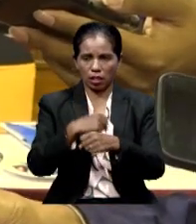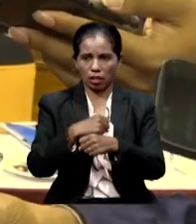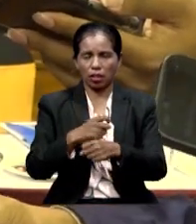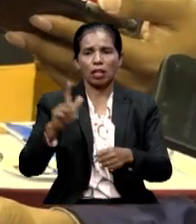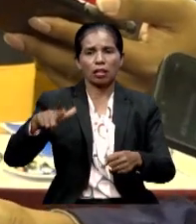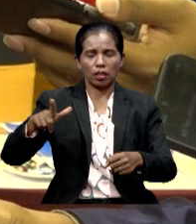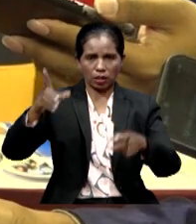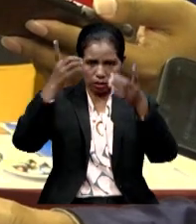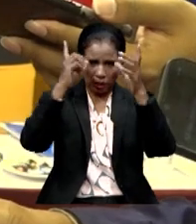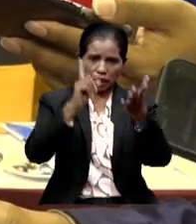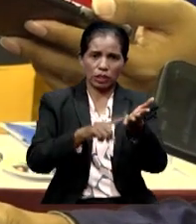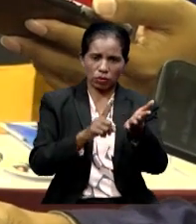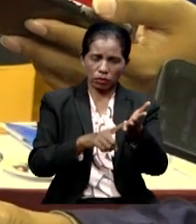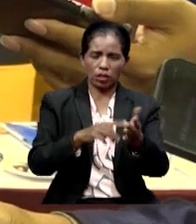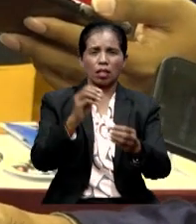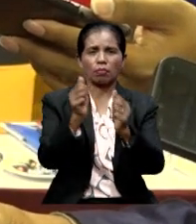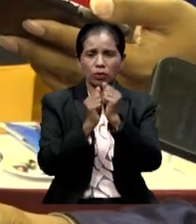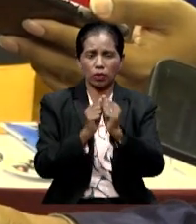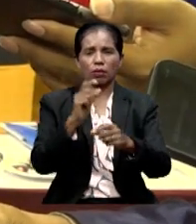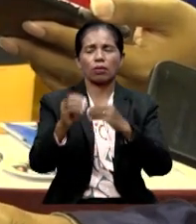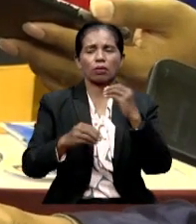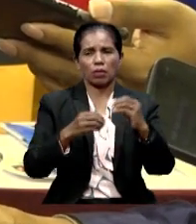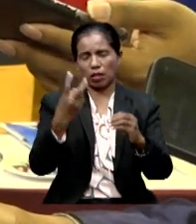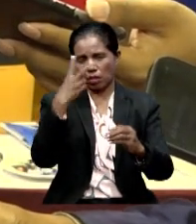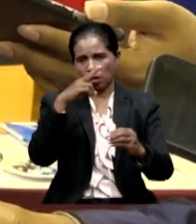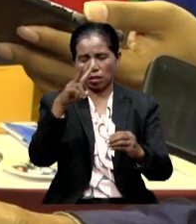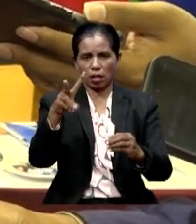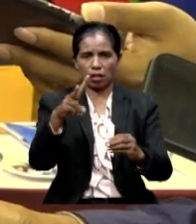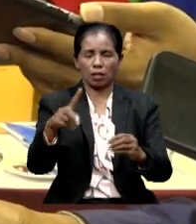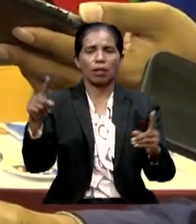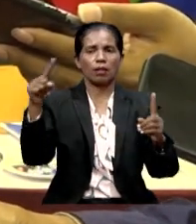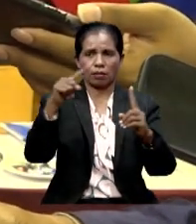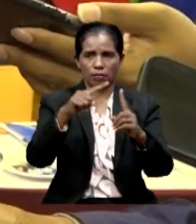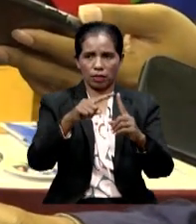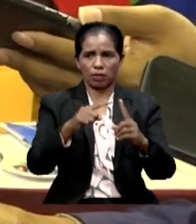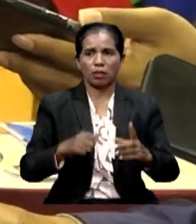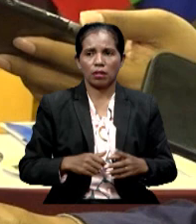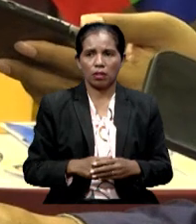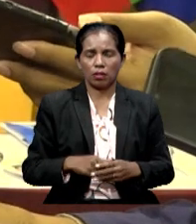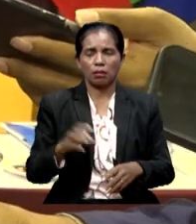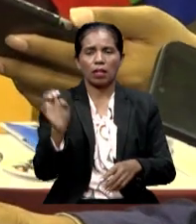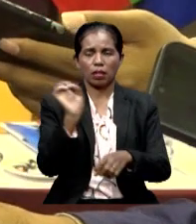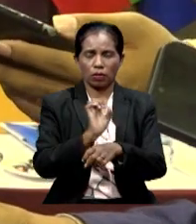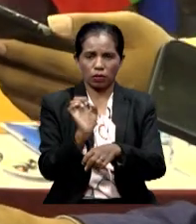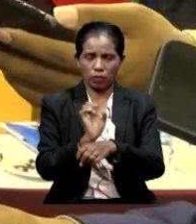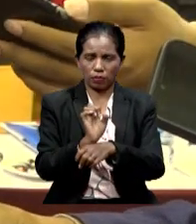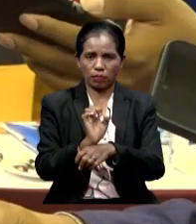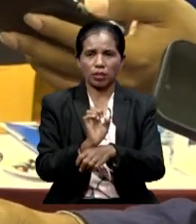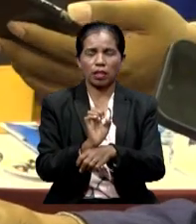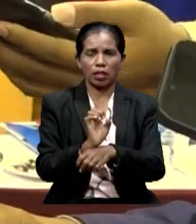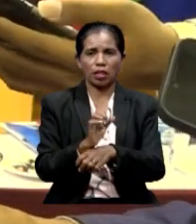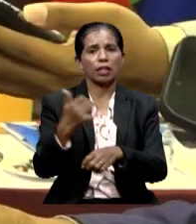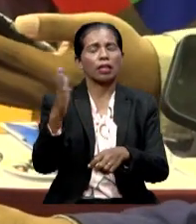diskusan liu kona ba hare ba iha blue economy hare mos ba